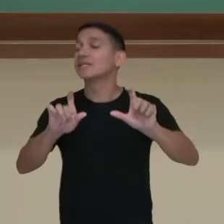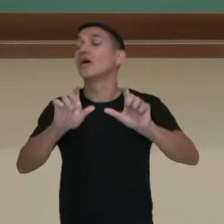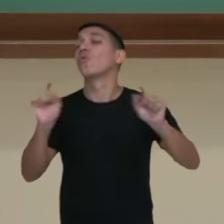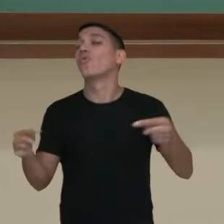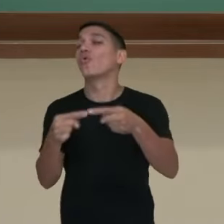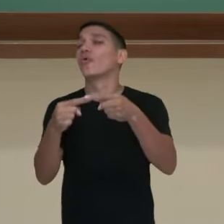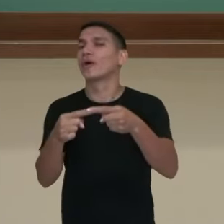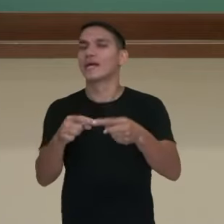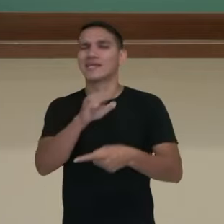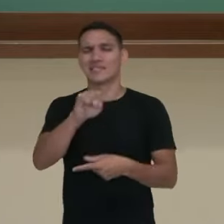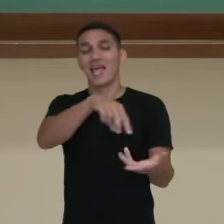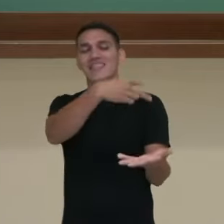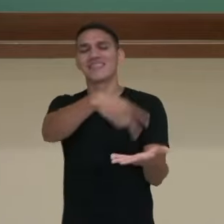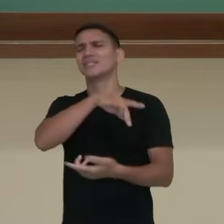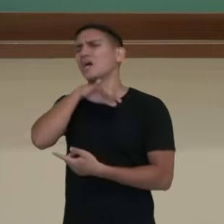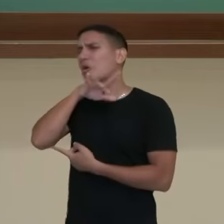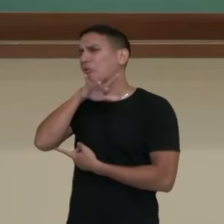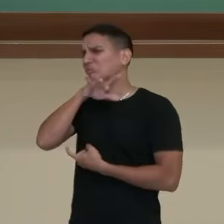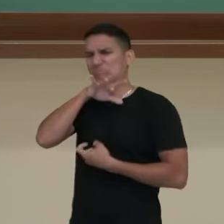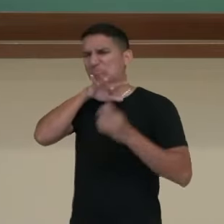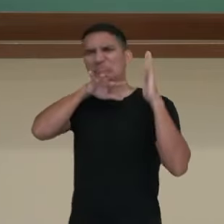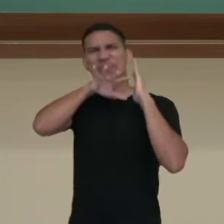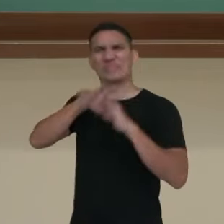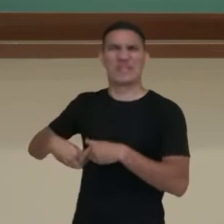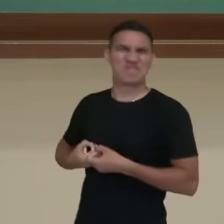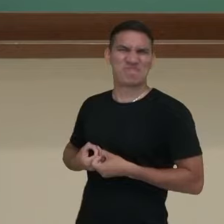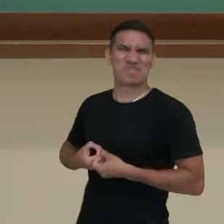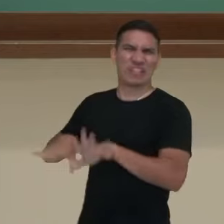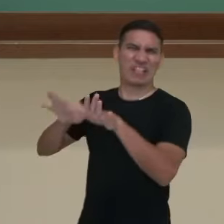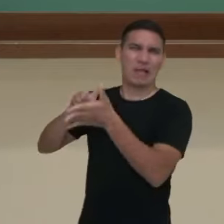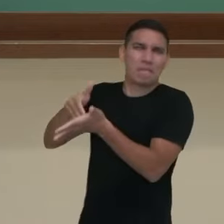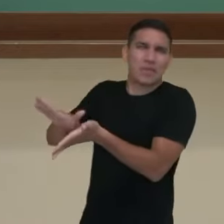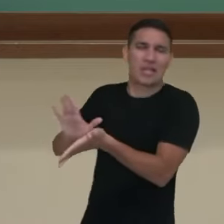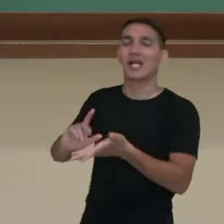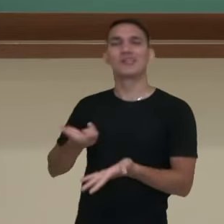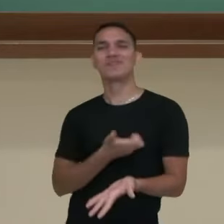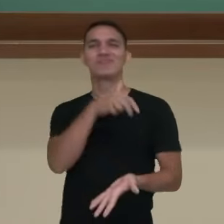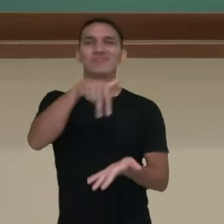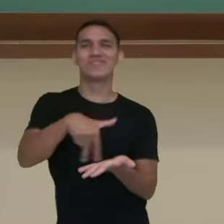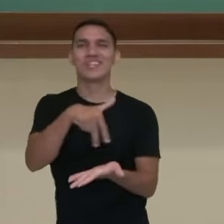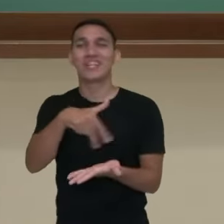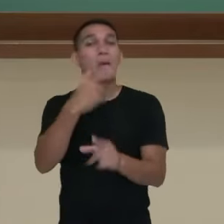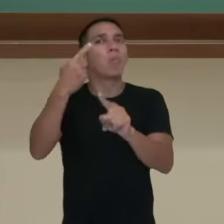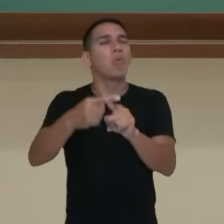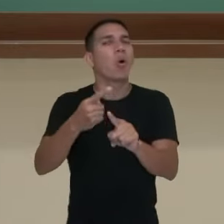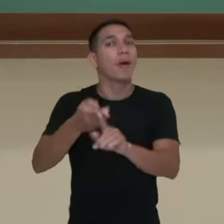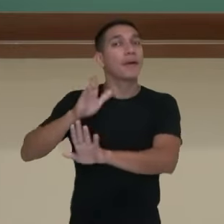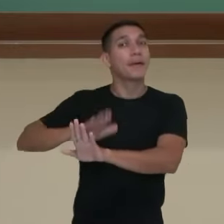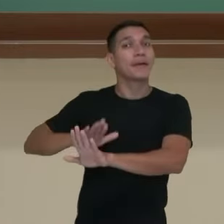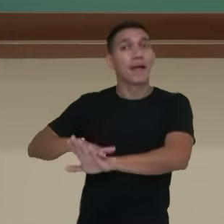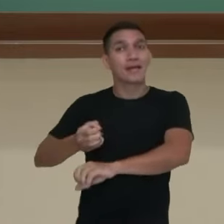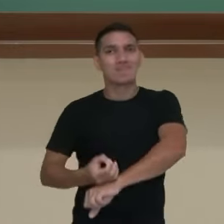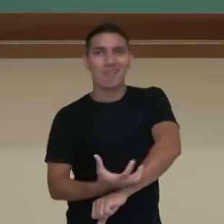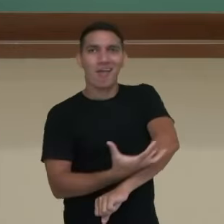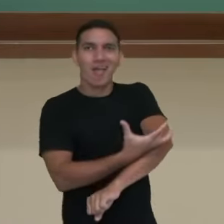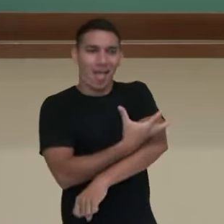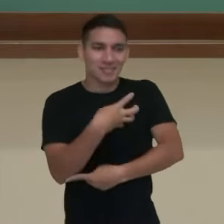males espanta, manda para longe, tá? Por quê? Porque esse sentimento, né,